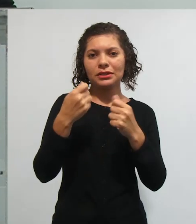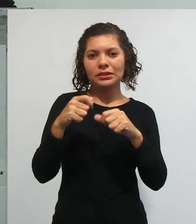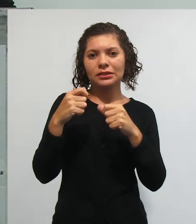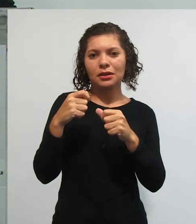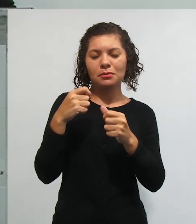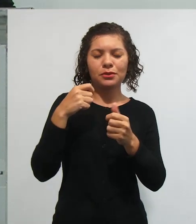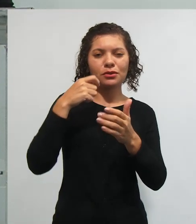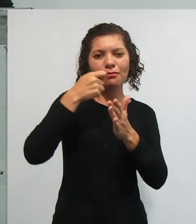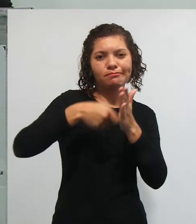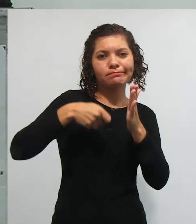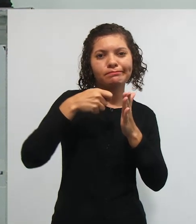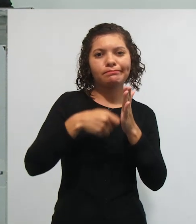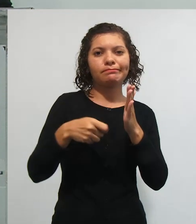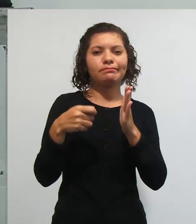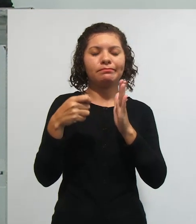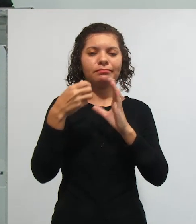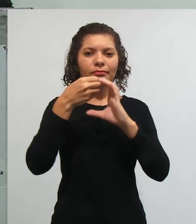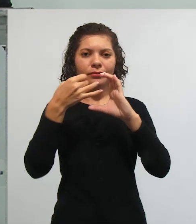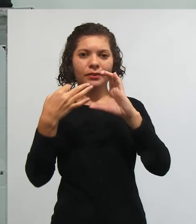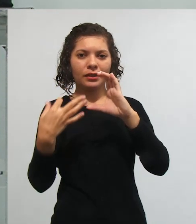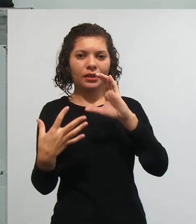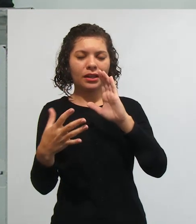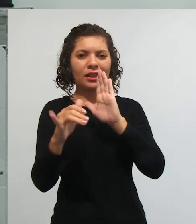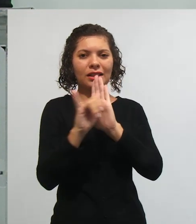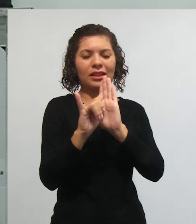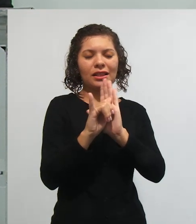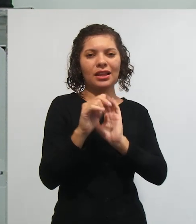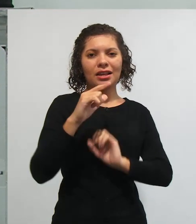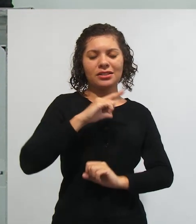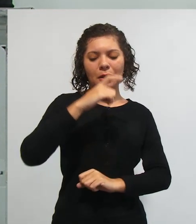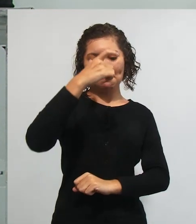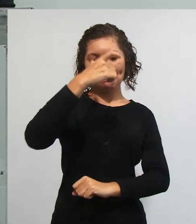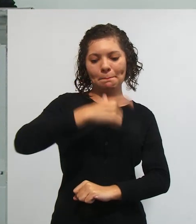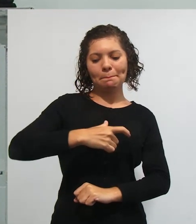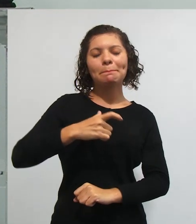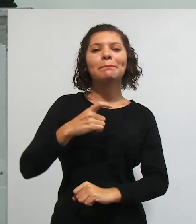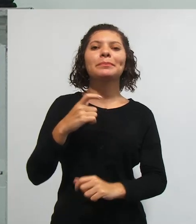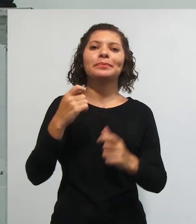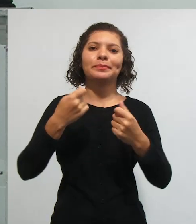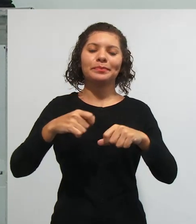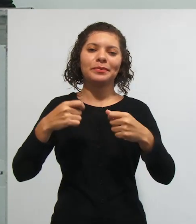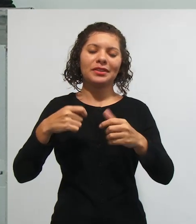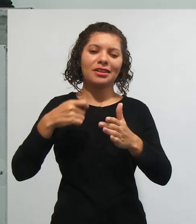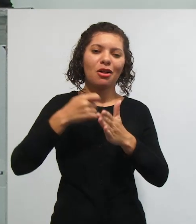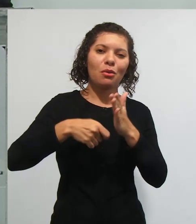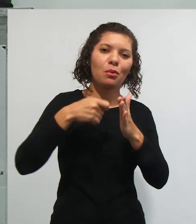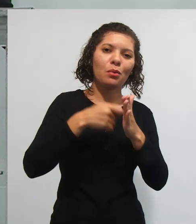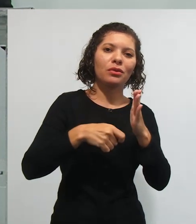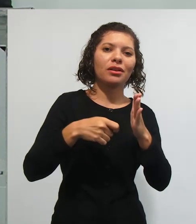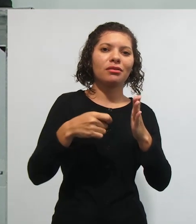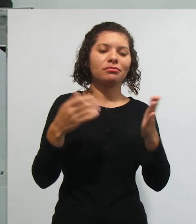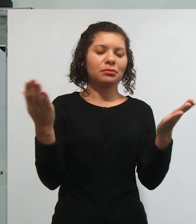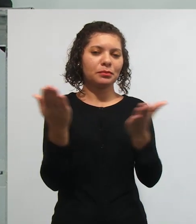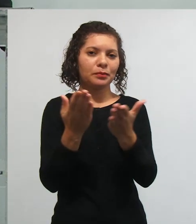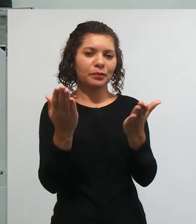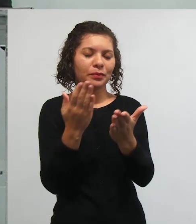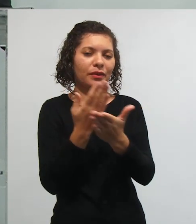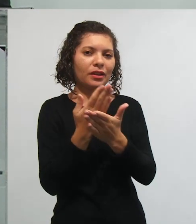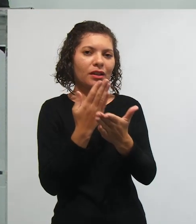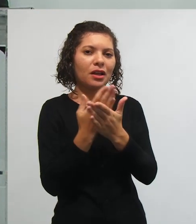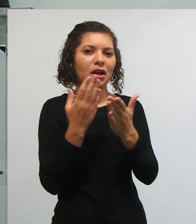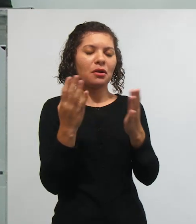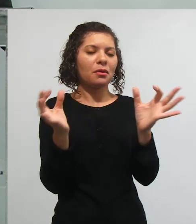lutar para buscar as nossas características identid identidades tá bom essa foi nossa aula de